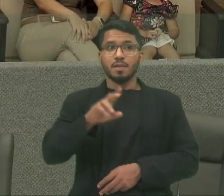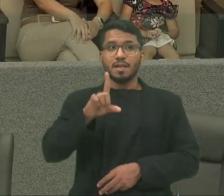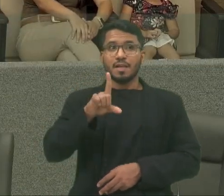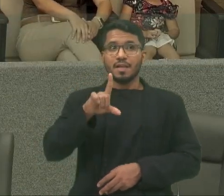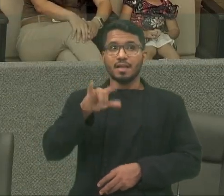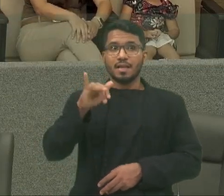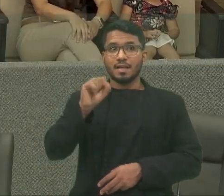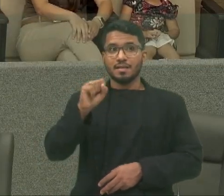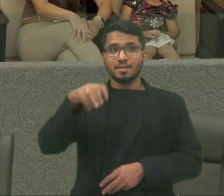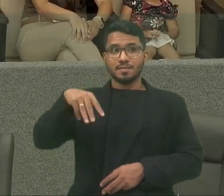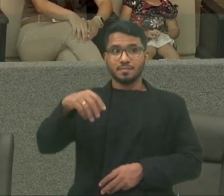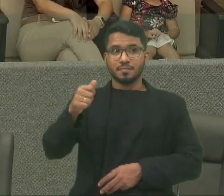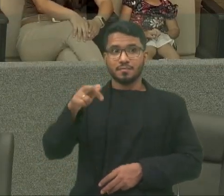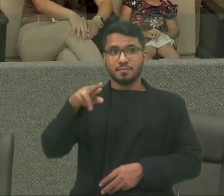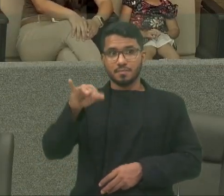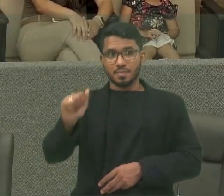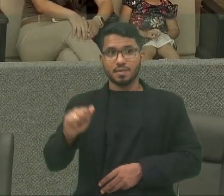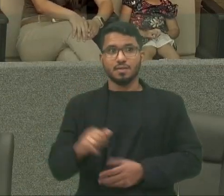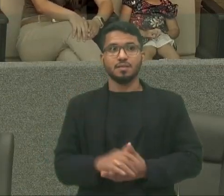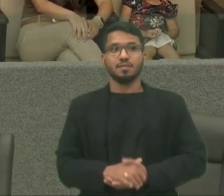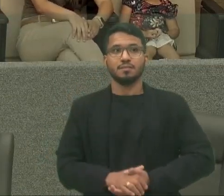de Carvalho Nunes Leitão.